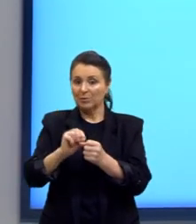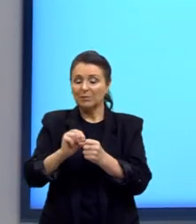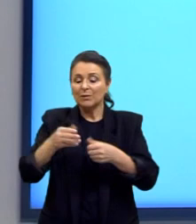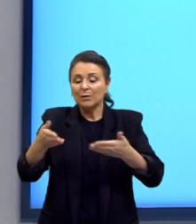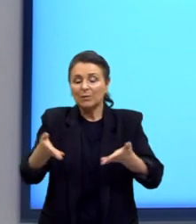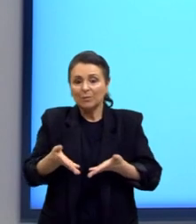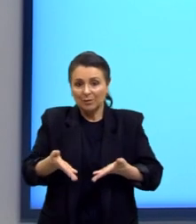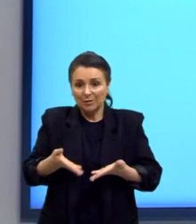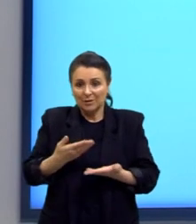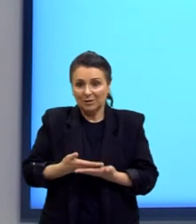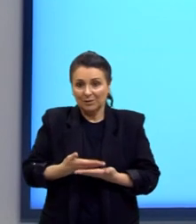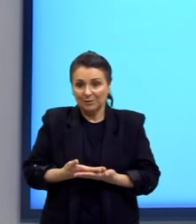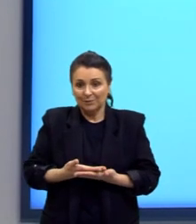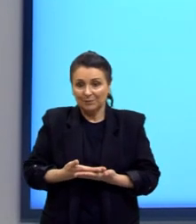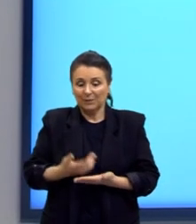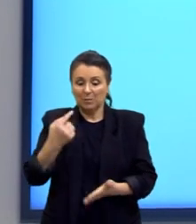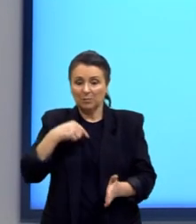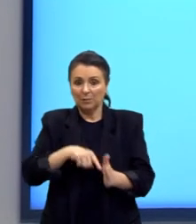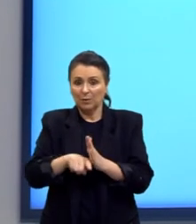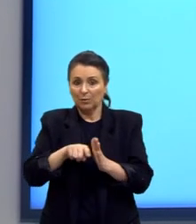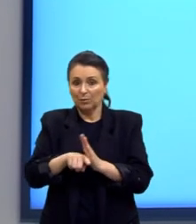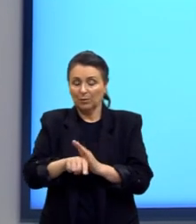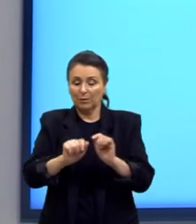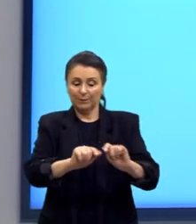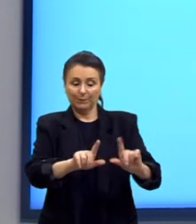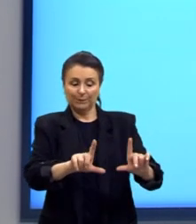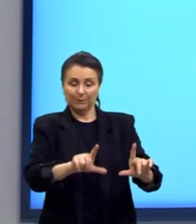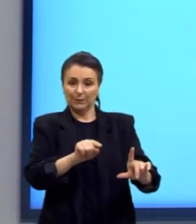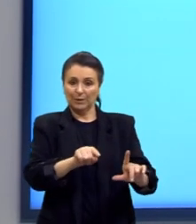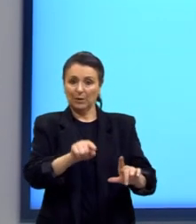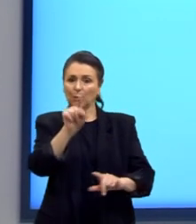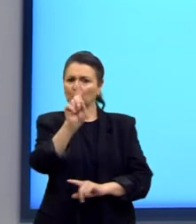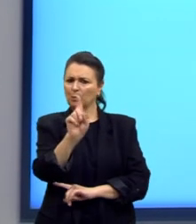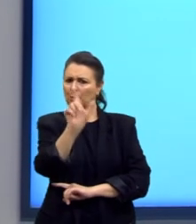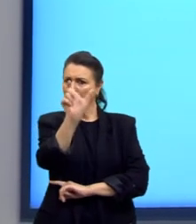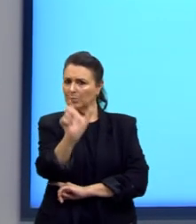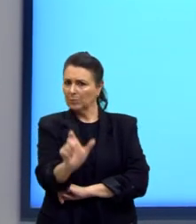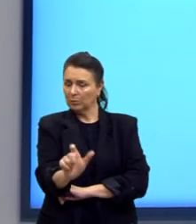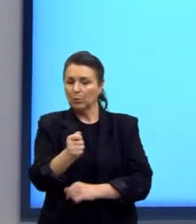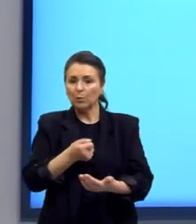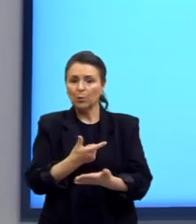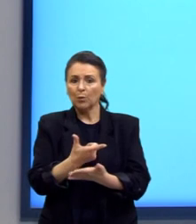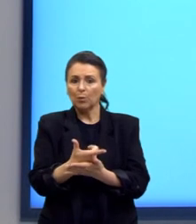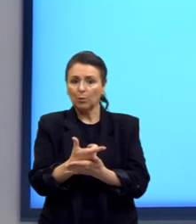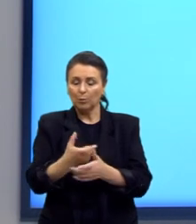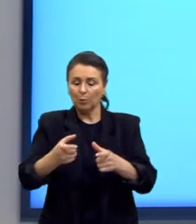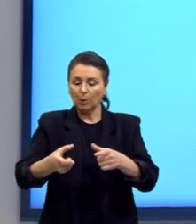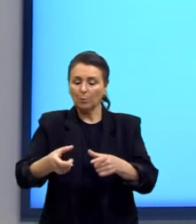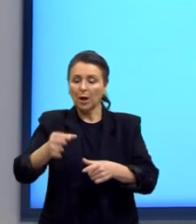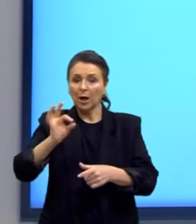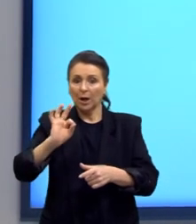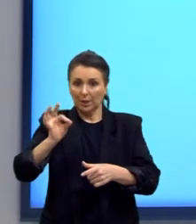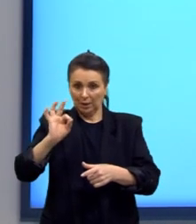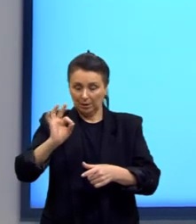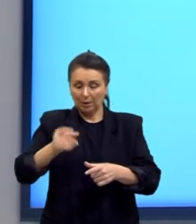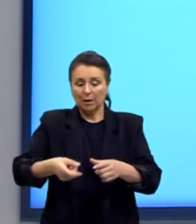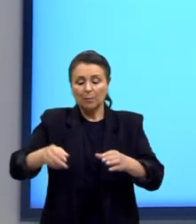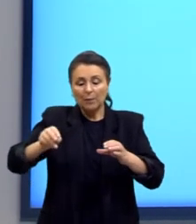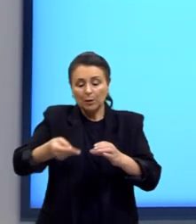aula de hoje Então a nossa questão diz o seguinte uma pessoa comprou uma caneca para tomar sopa